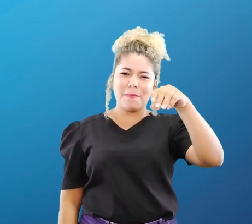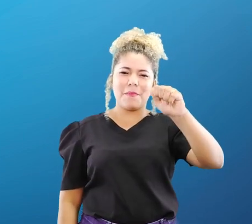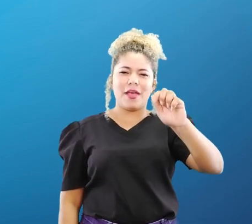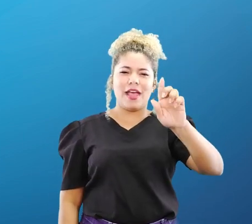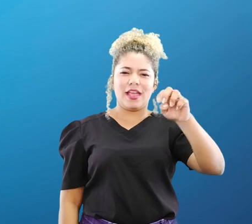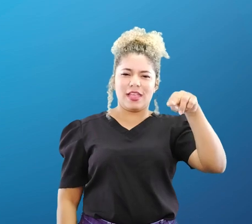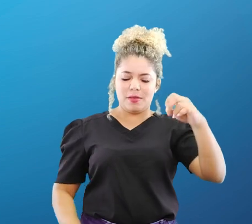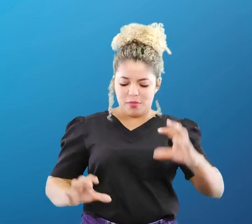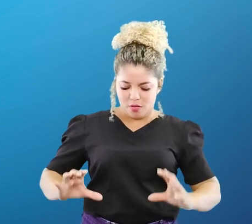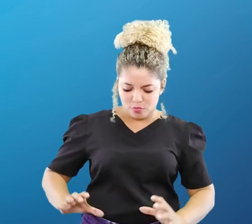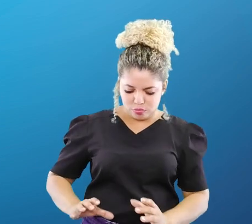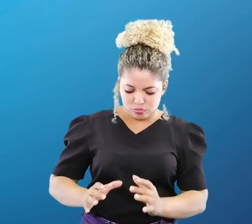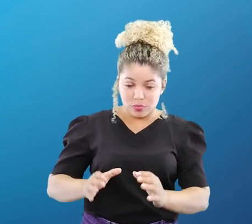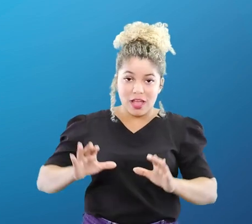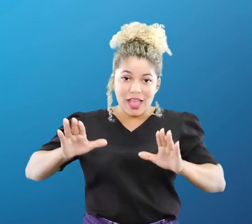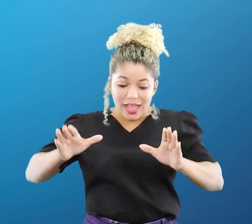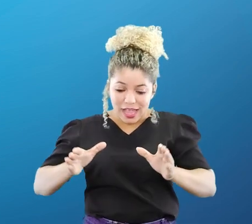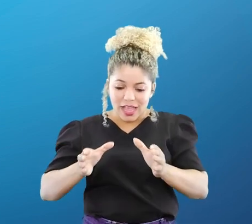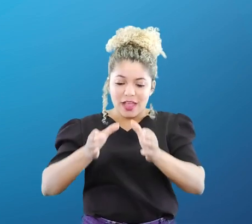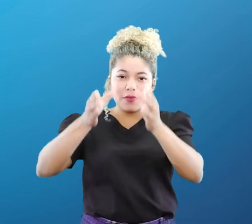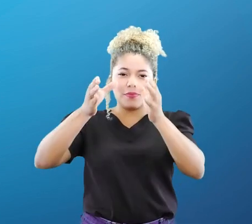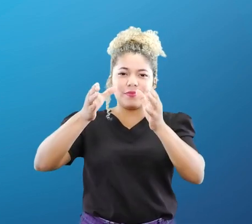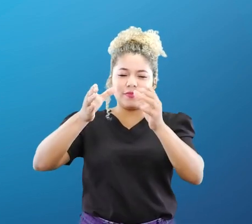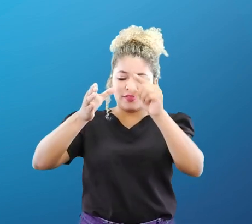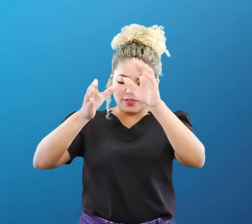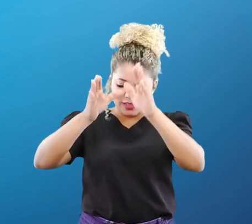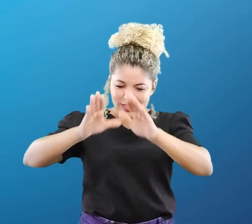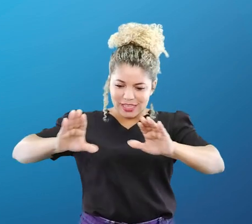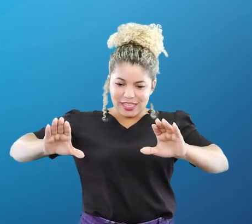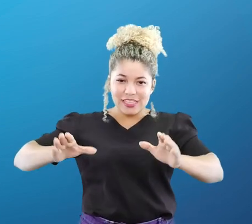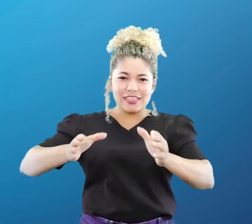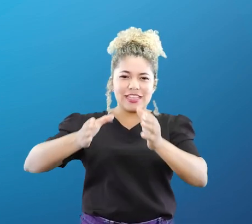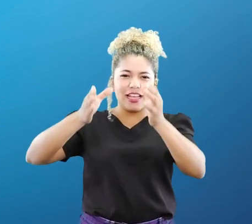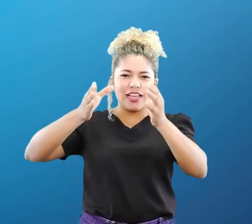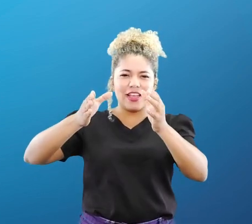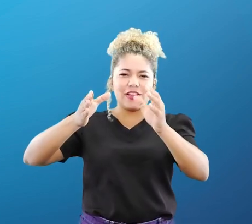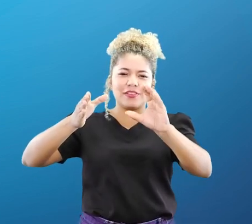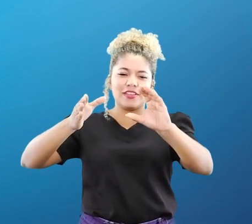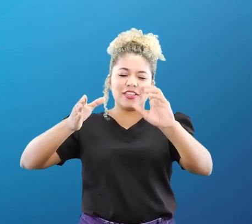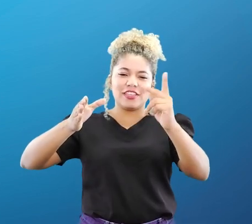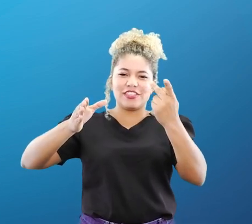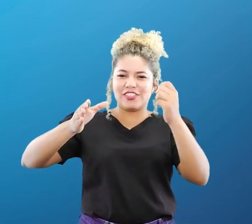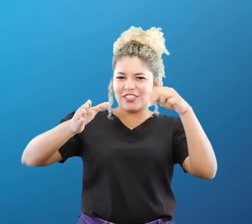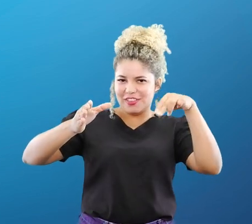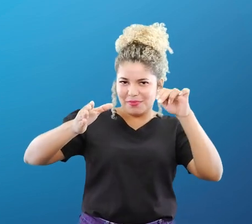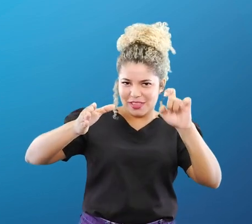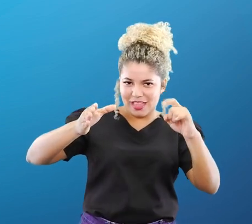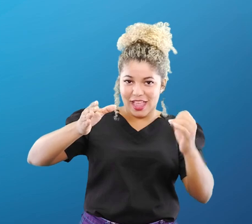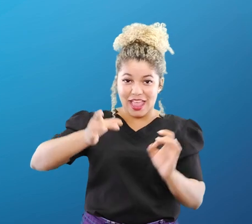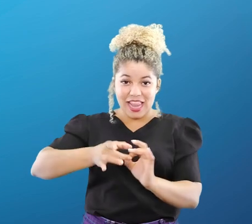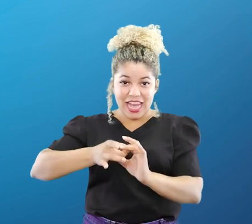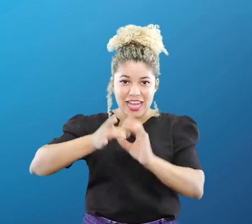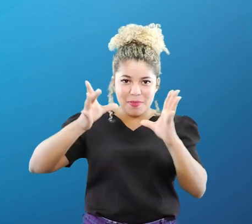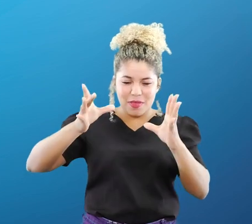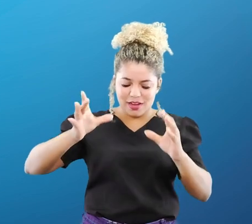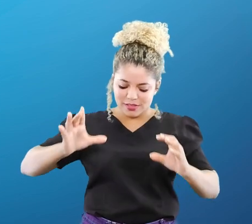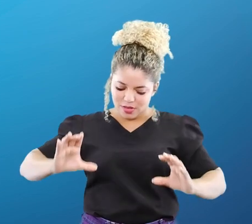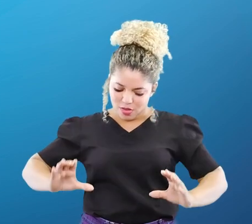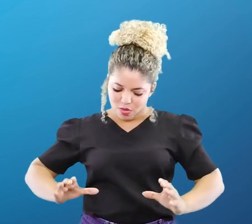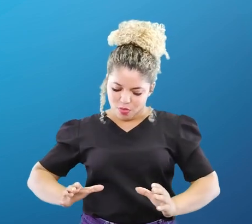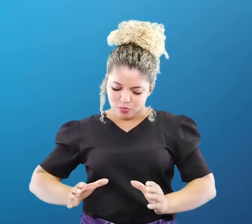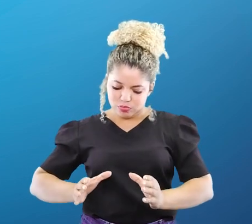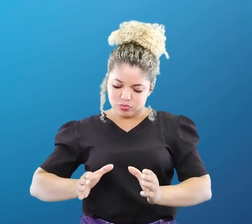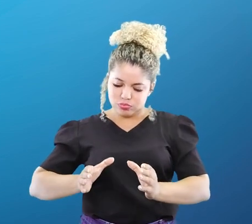A chaminé, que é justamente essa estrutura dentro do cone que nós temos a liberação do magma.